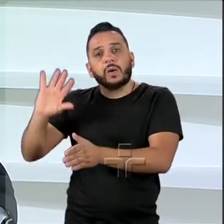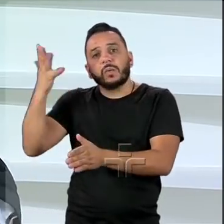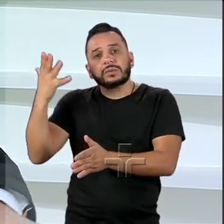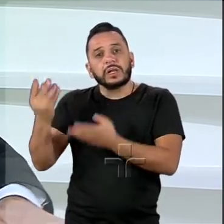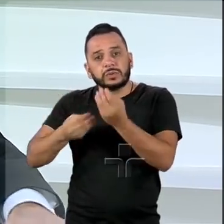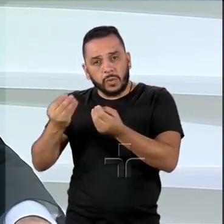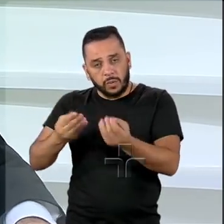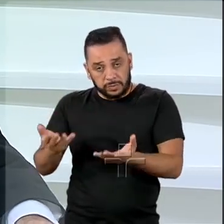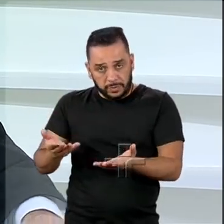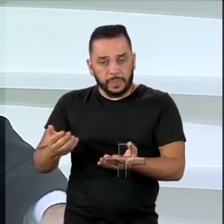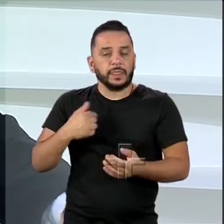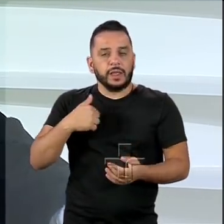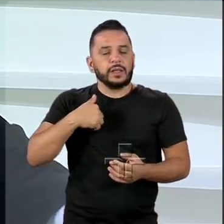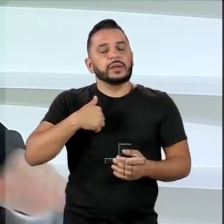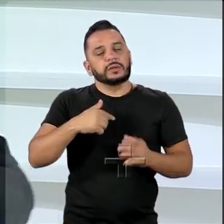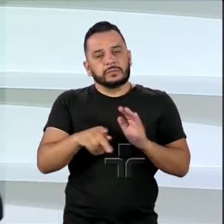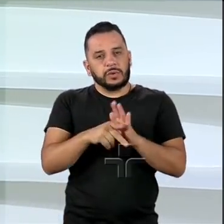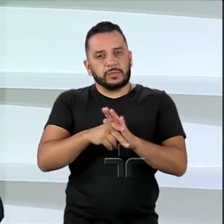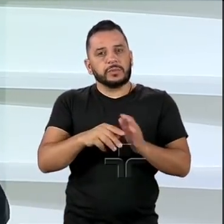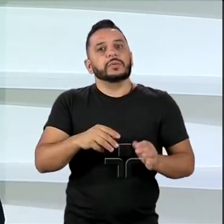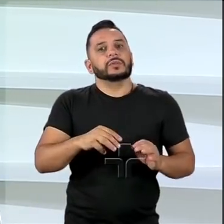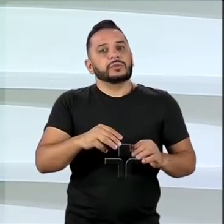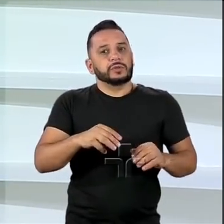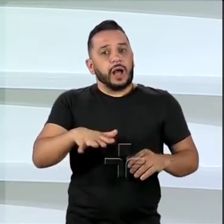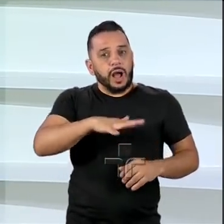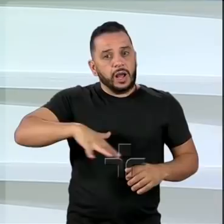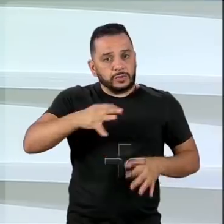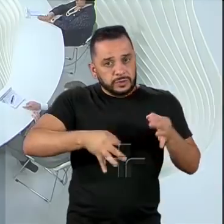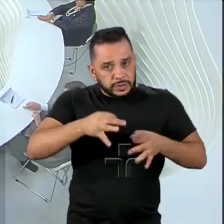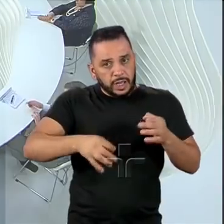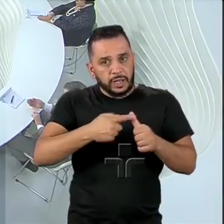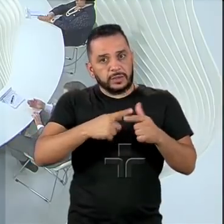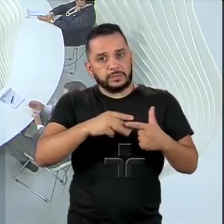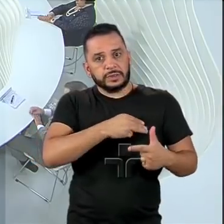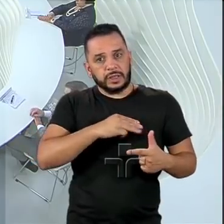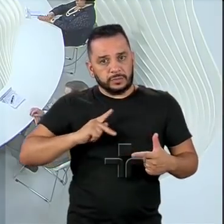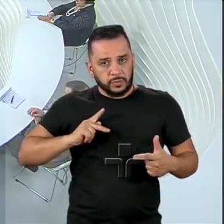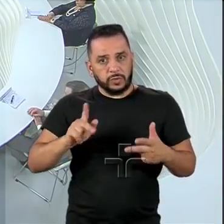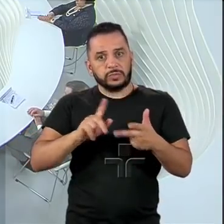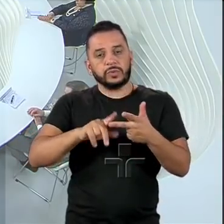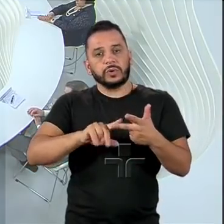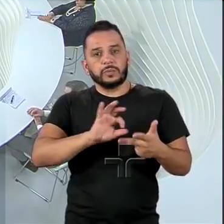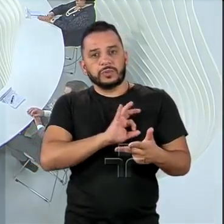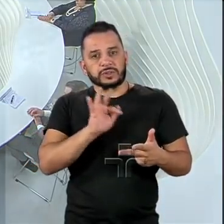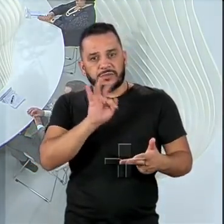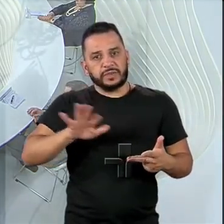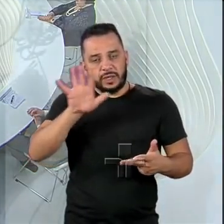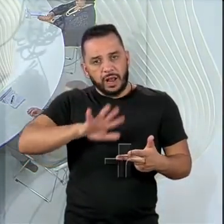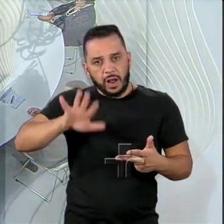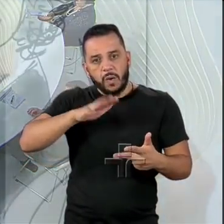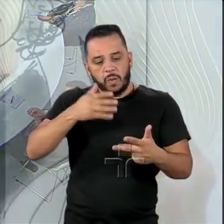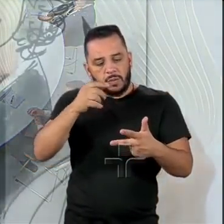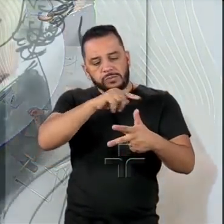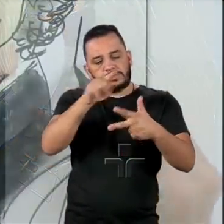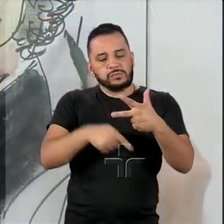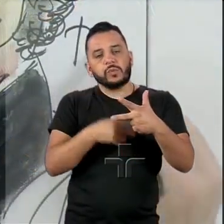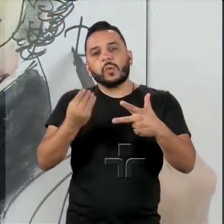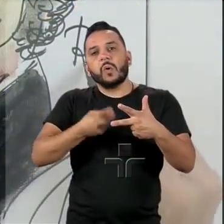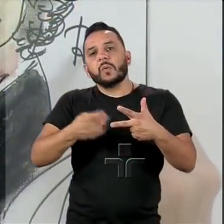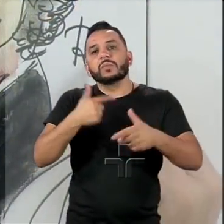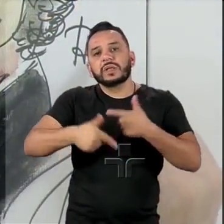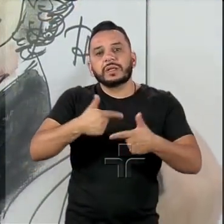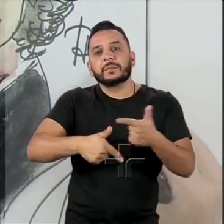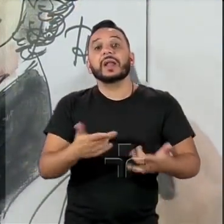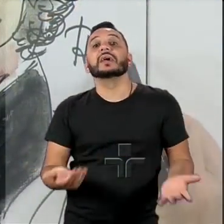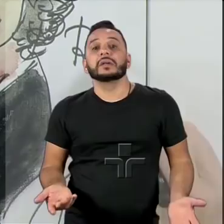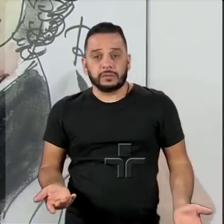o Judiciário, o Ministério Público e a Polícia Federal, vêm operando, não é? Há 4 anos esses instrumentos. O que